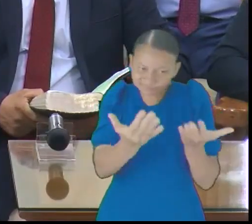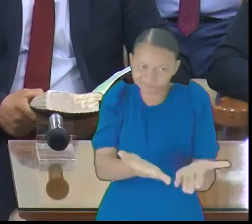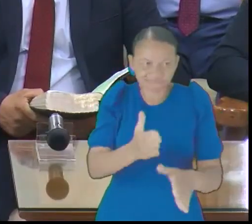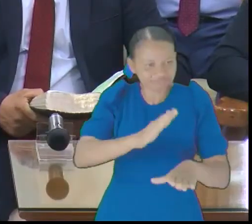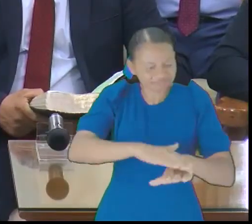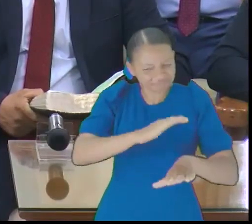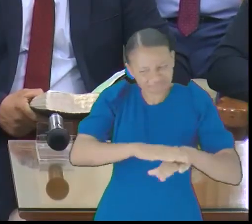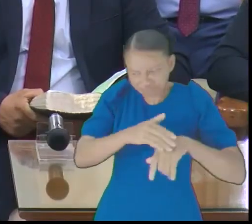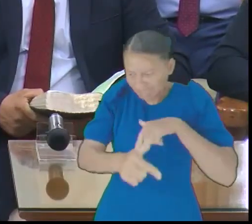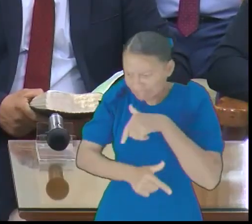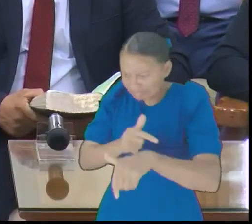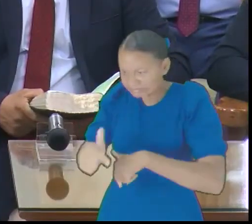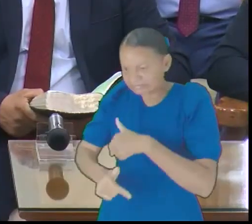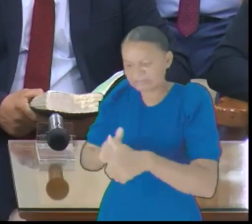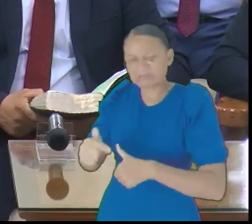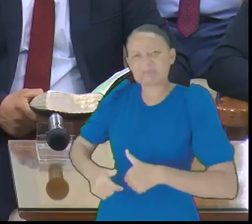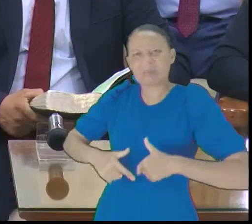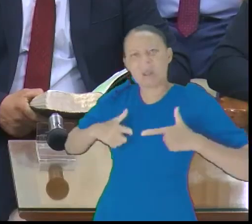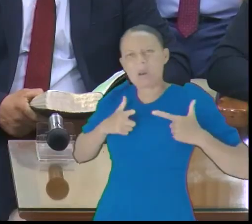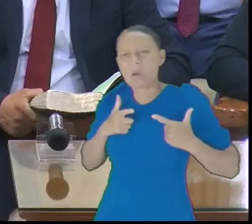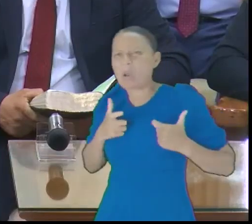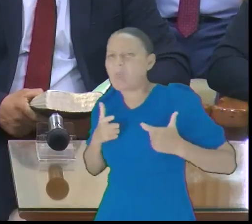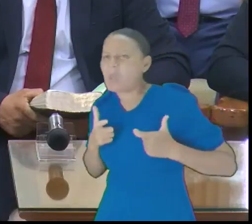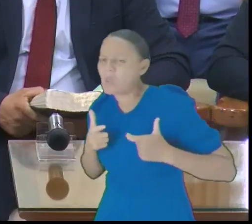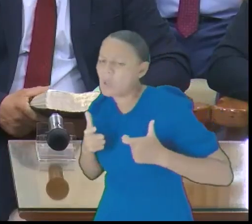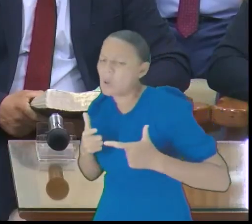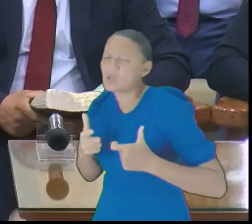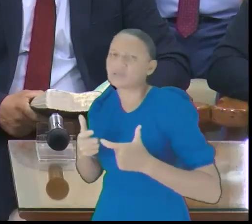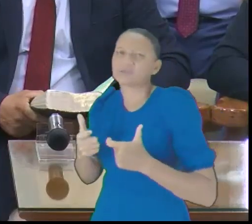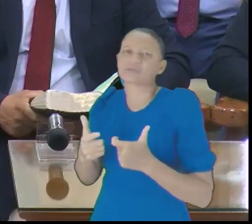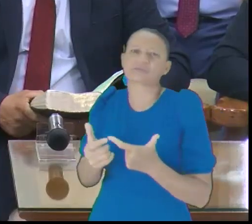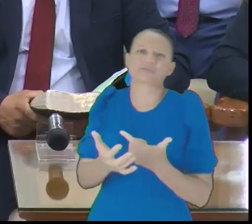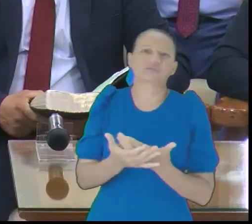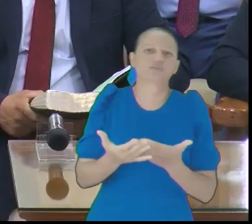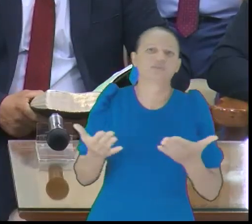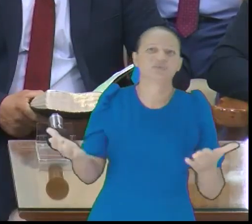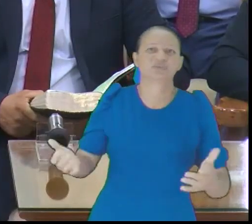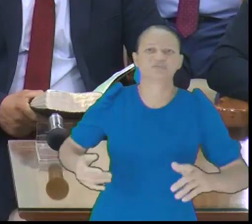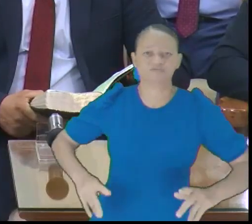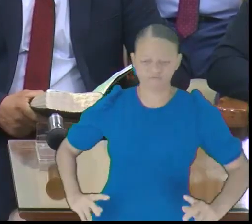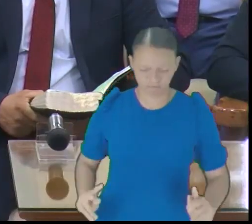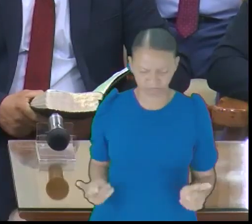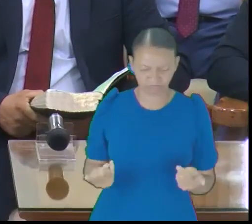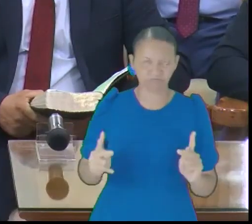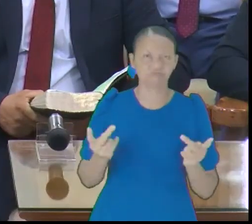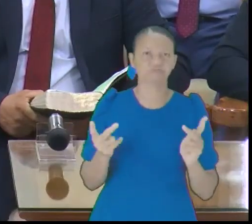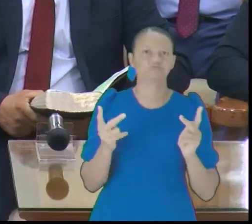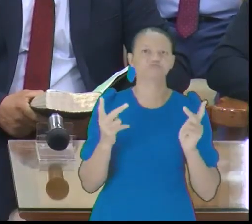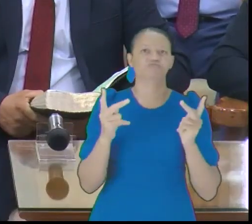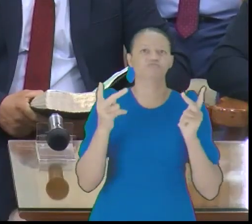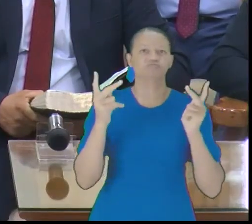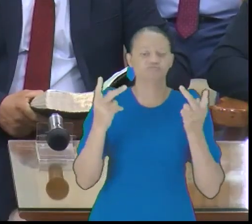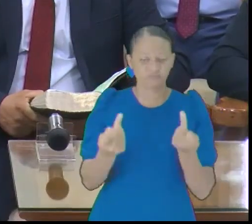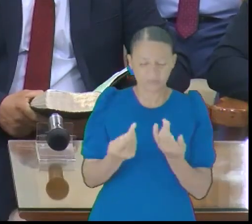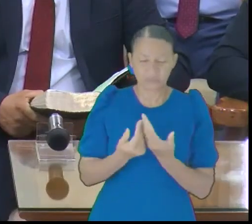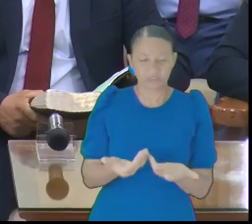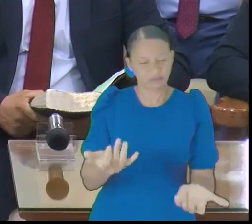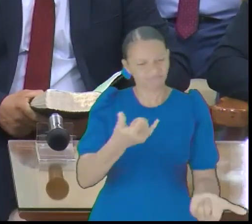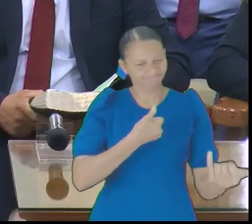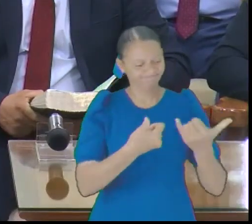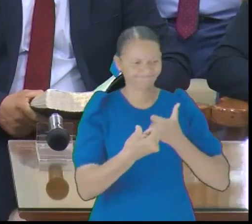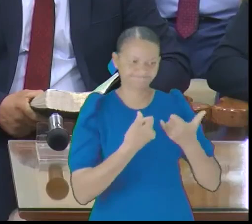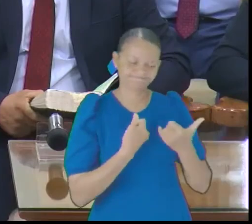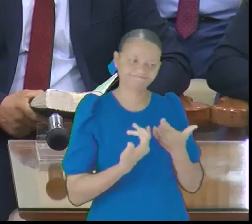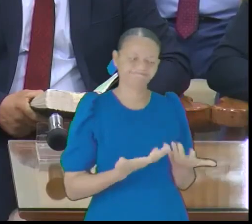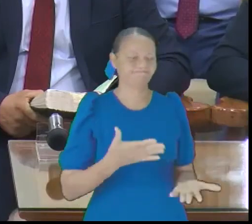pelo trabalho, pelo embate que você teve e pela vitória que você está nos trazendo.